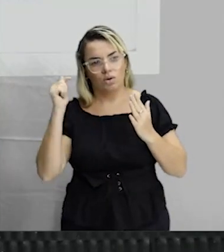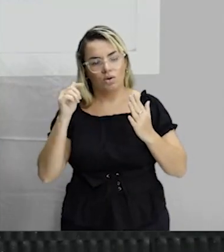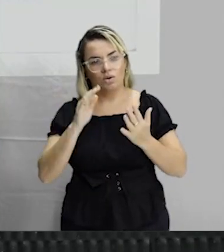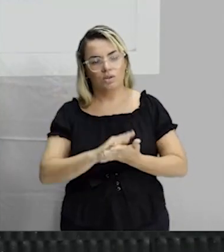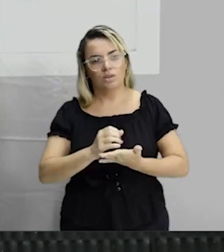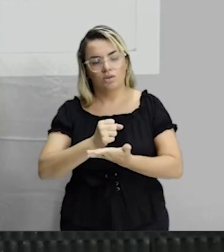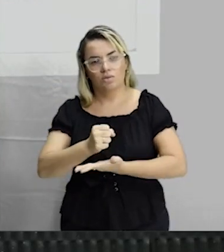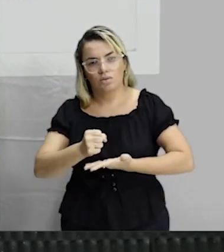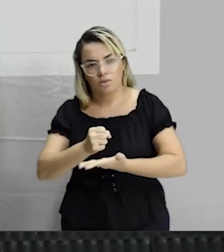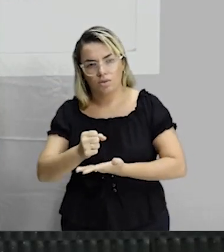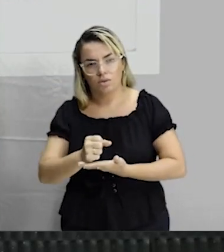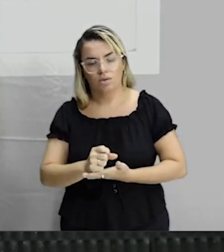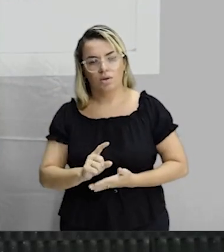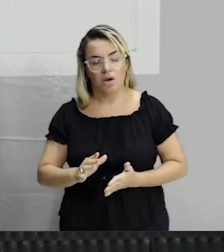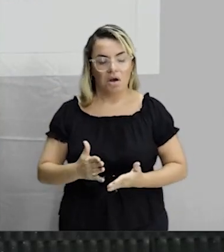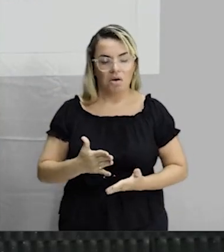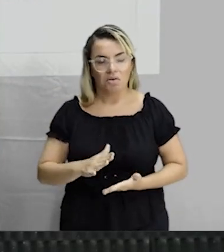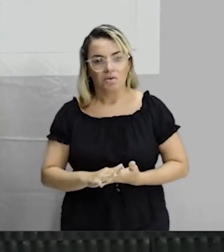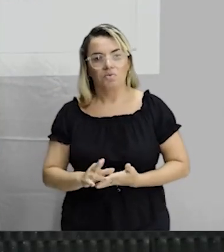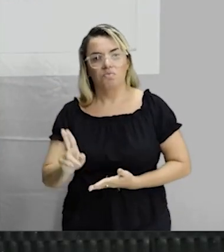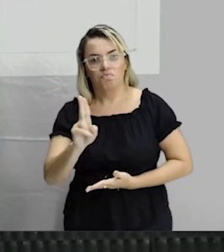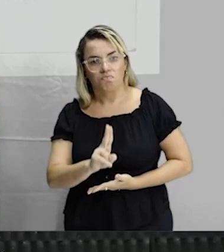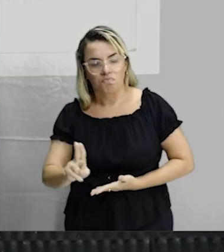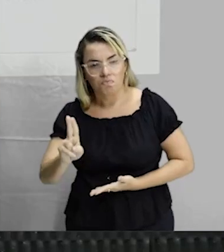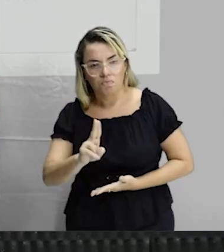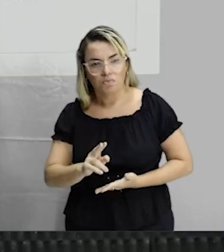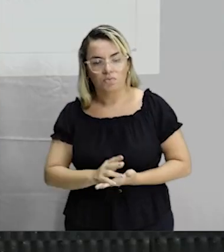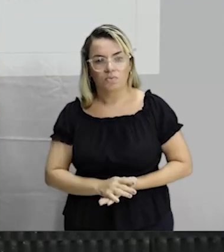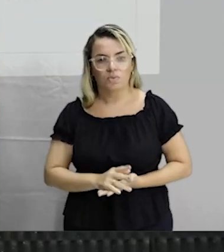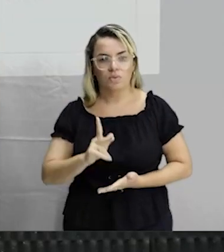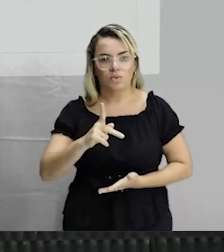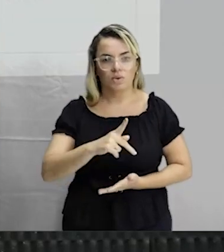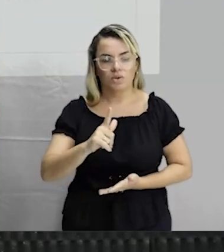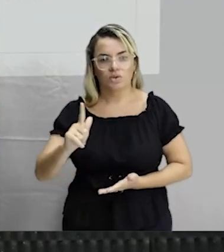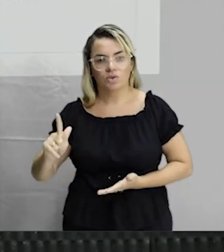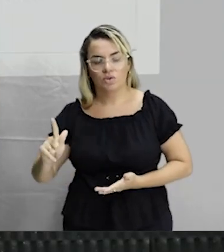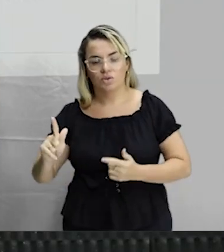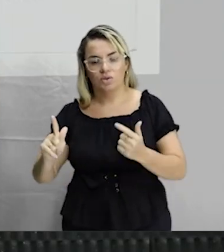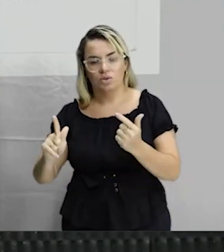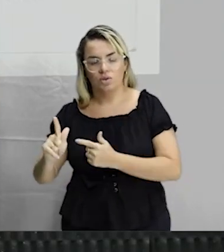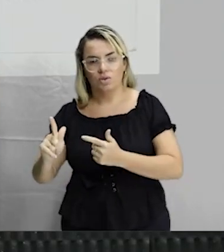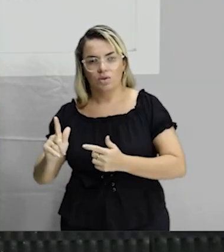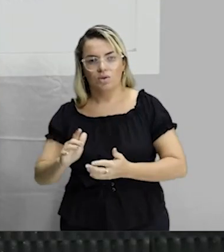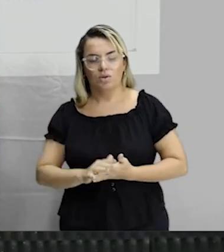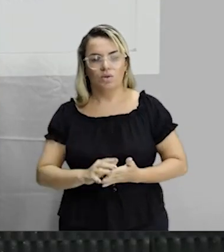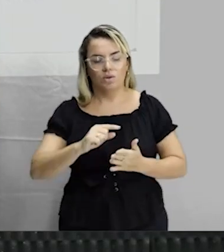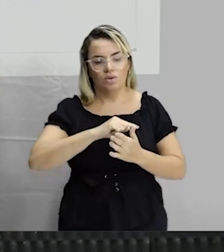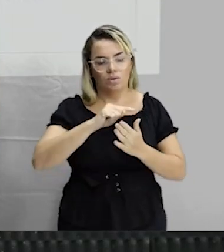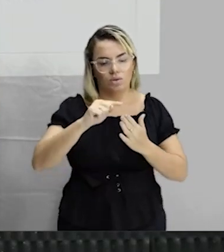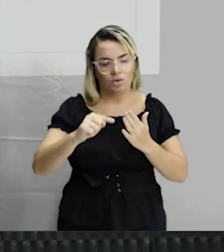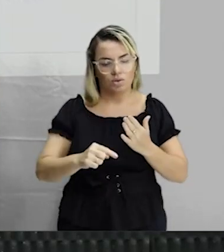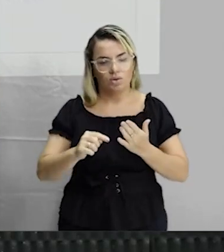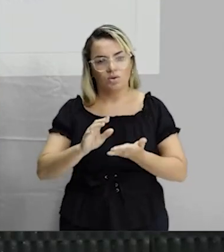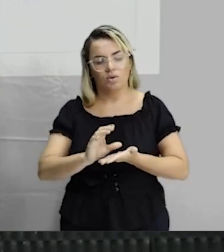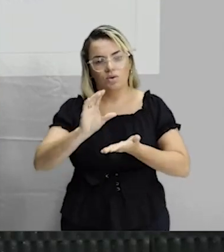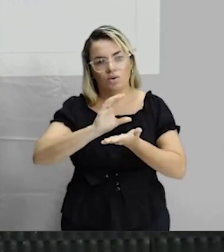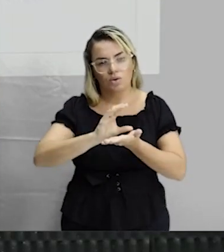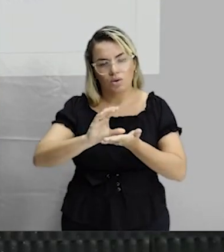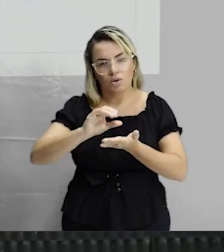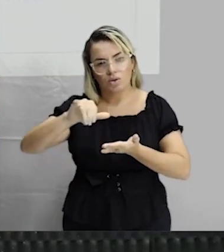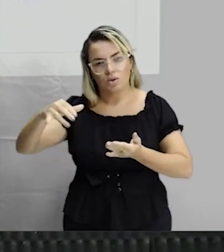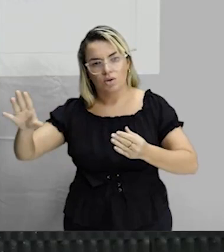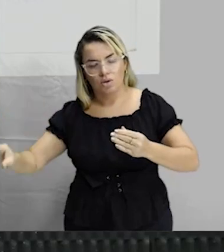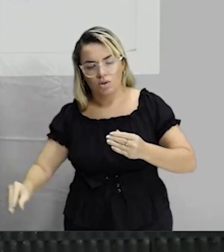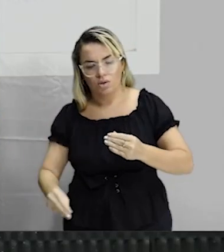vezes a gente tem que usar também propriedade de progressão geométrica, porque uma capitalização juro